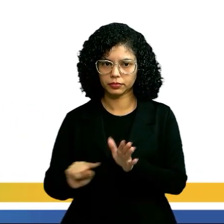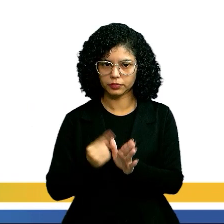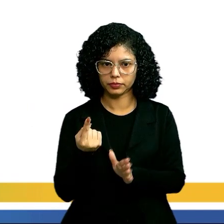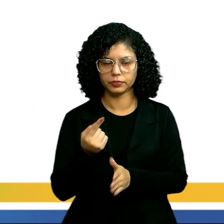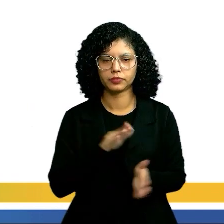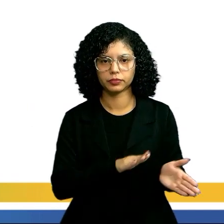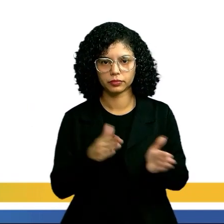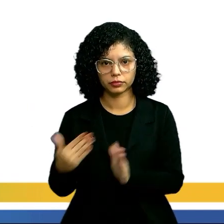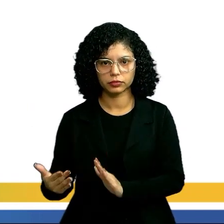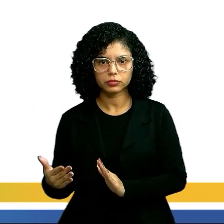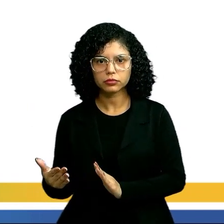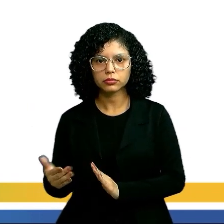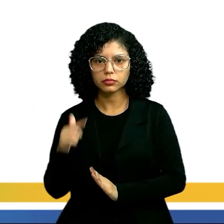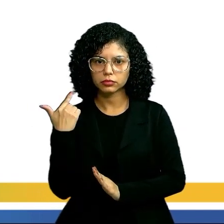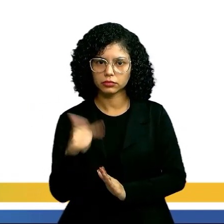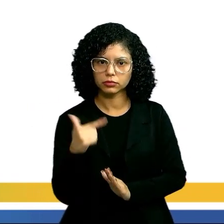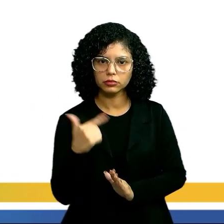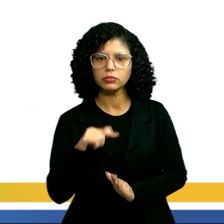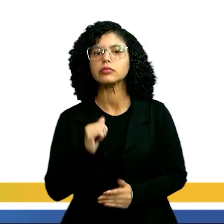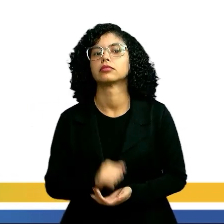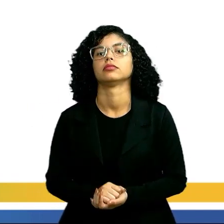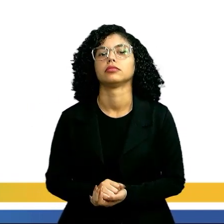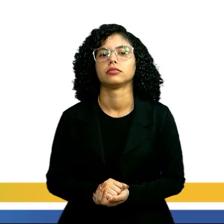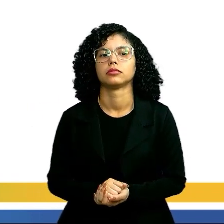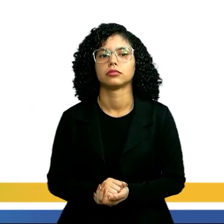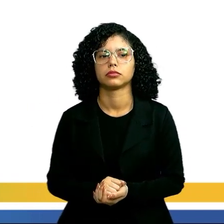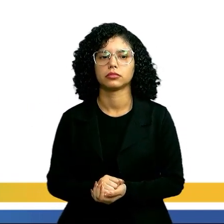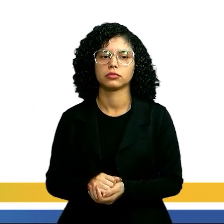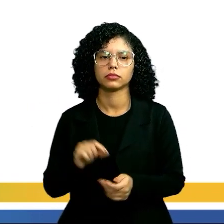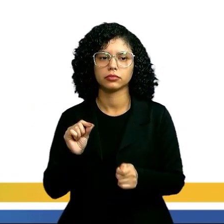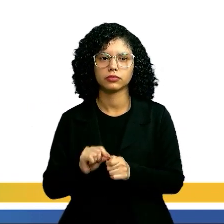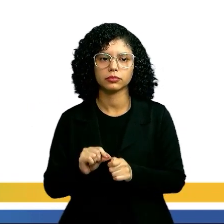primeira fase em que não há a formação,